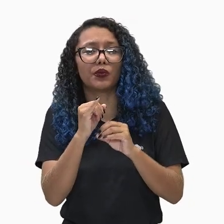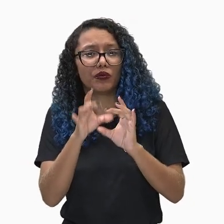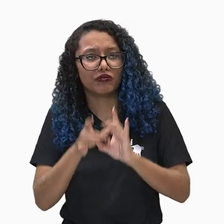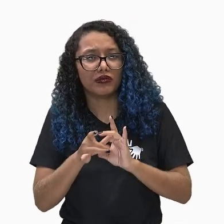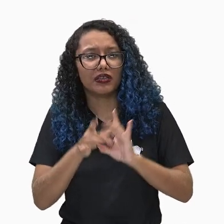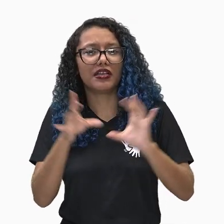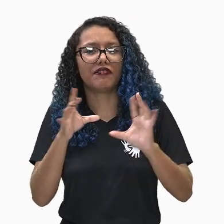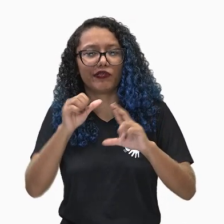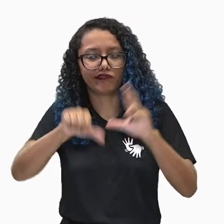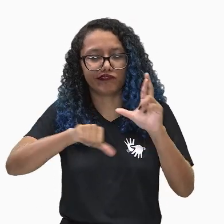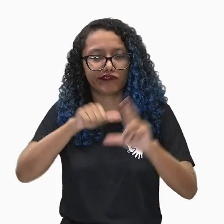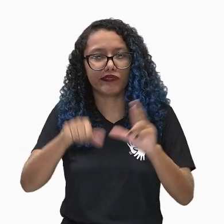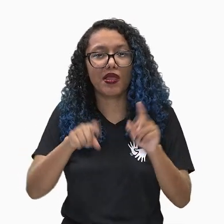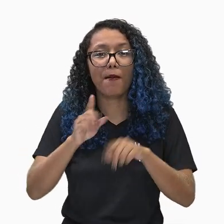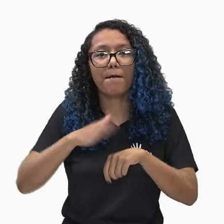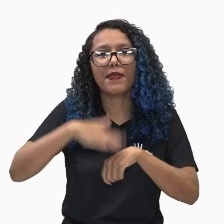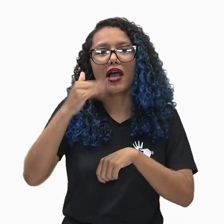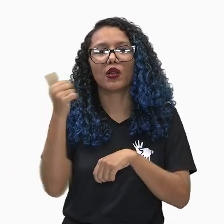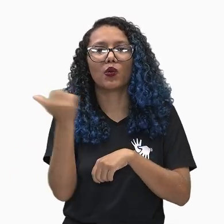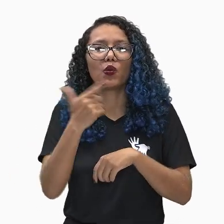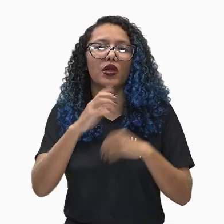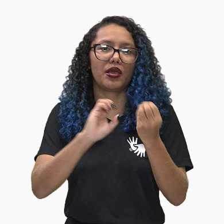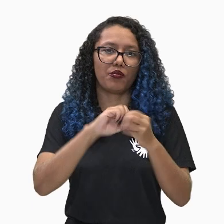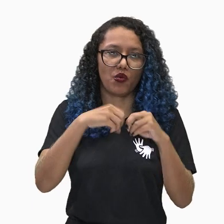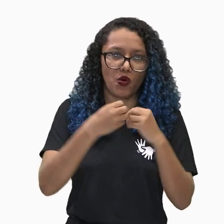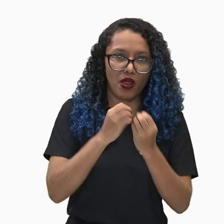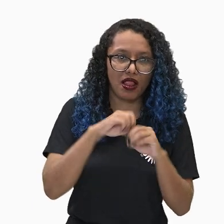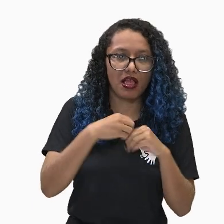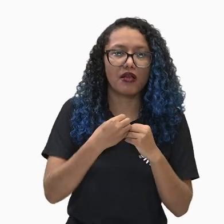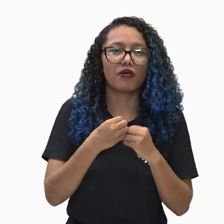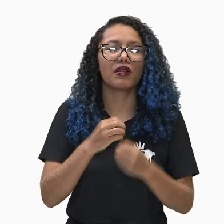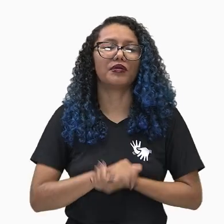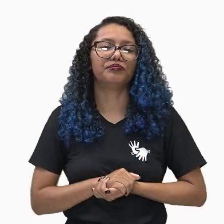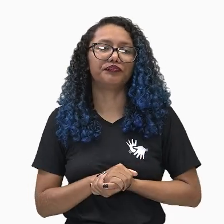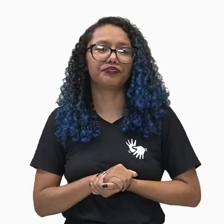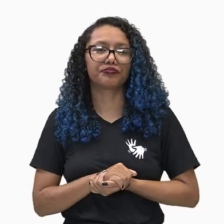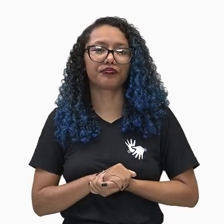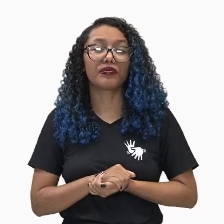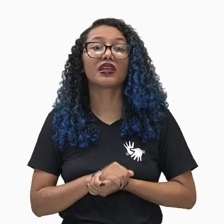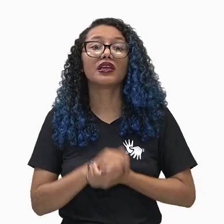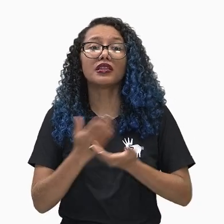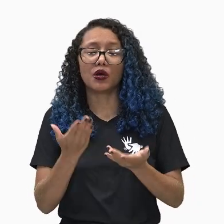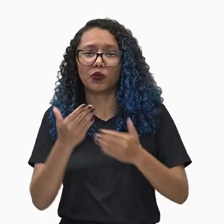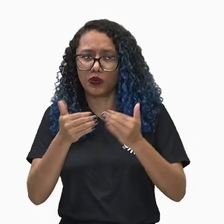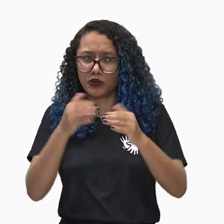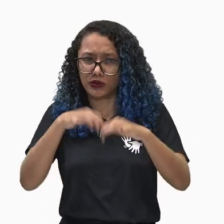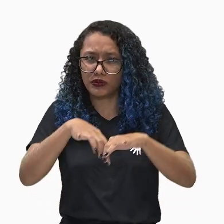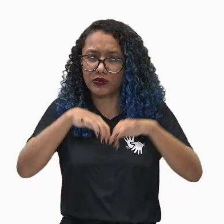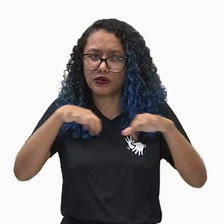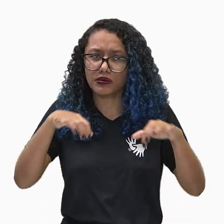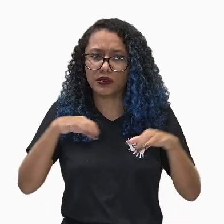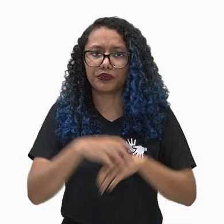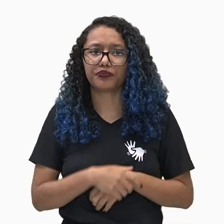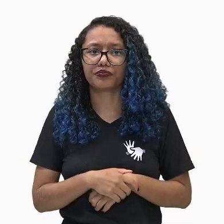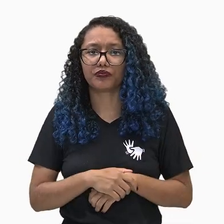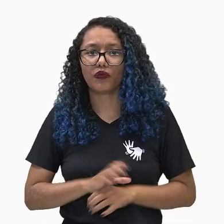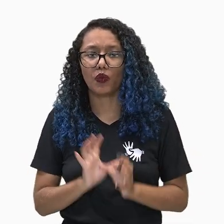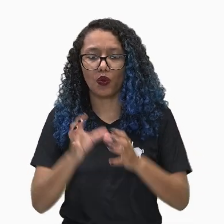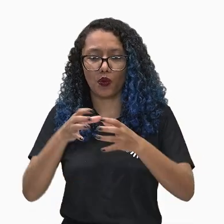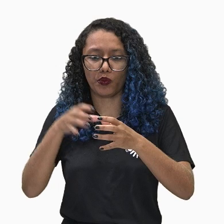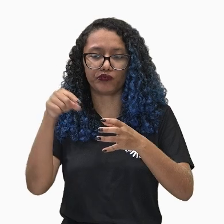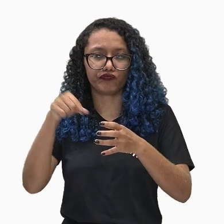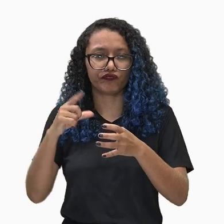moléculas. Dissociação. No processo de dissociação, o composto tem